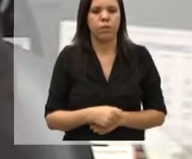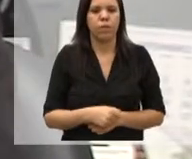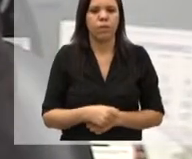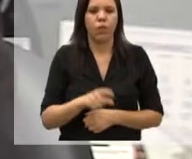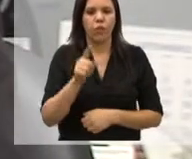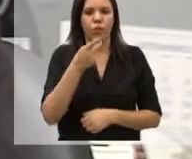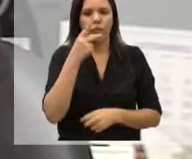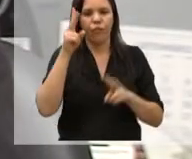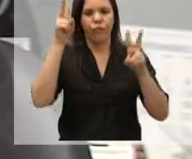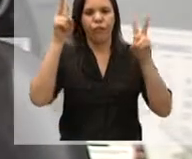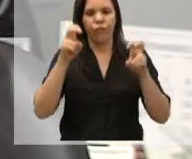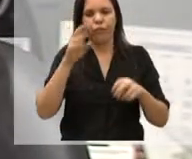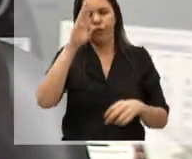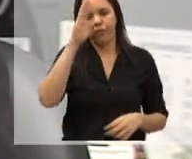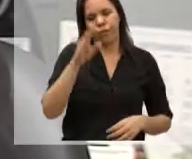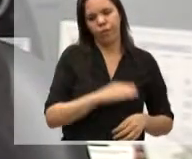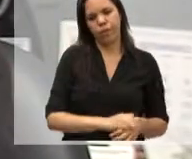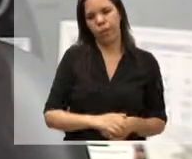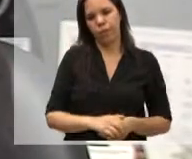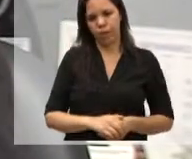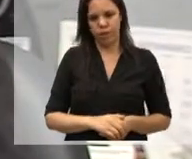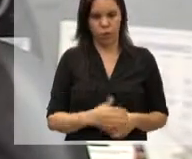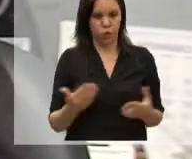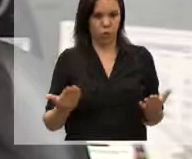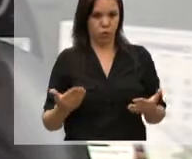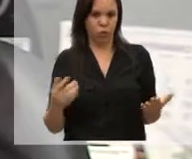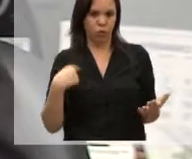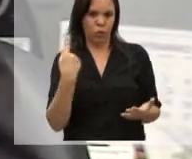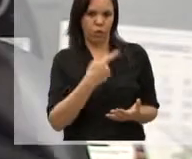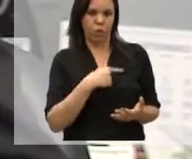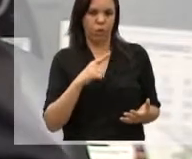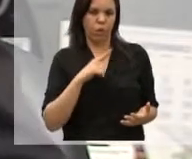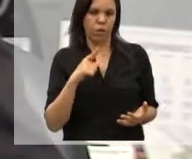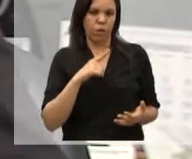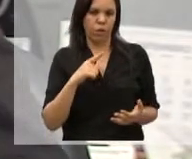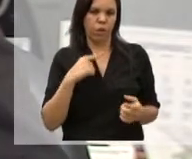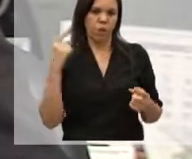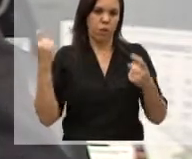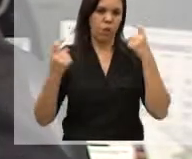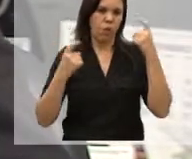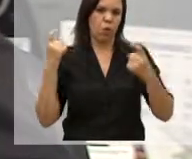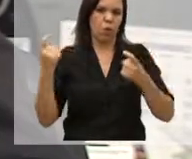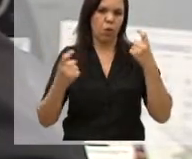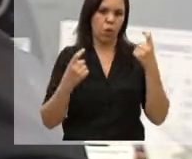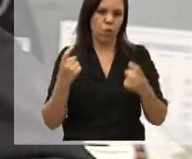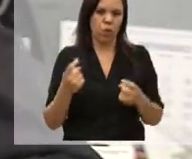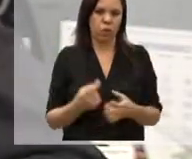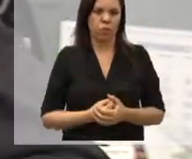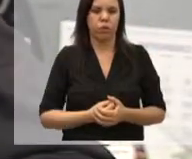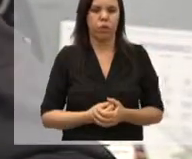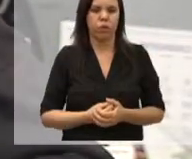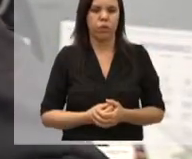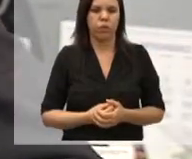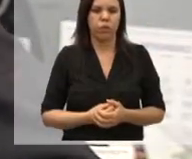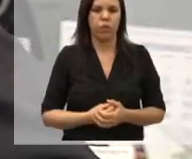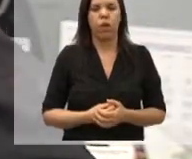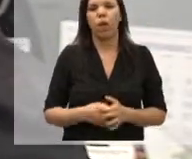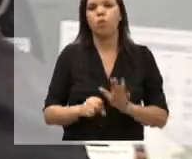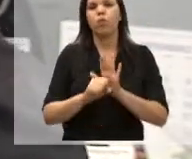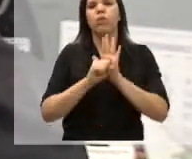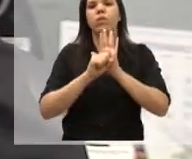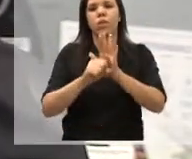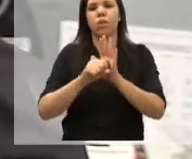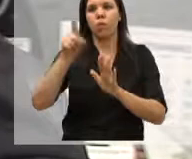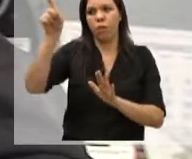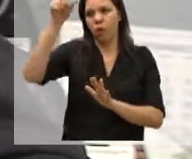você tocou no ponto fundamental, principalmente hoje, quando nós temos aí a preocupação com o sínodo da Amazônia, da preservação